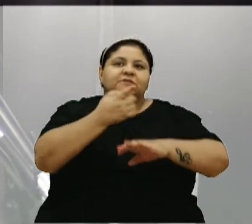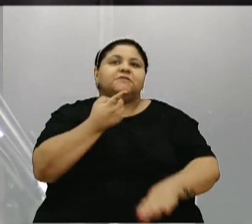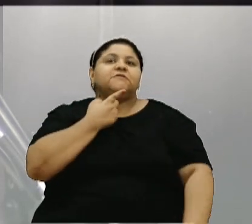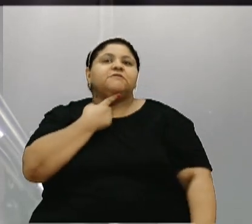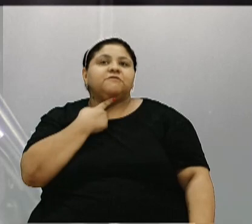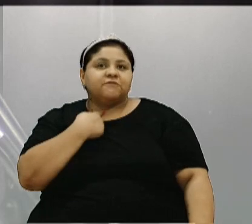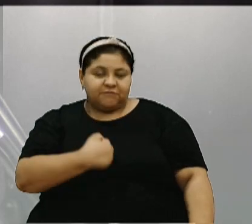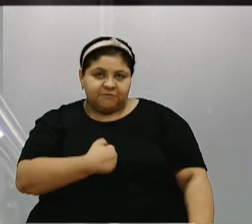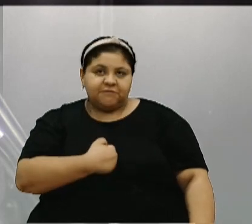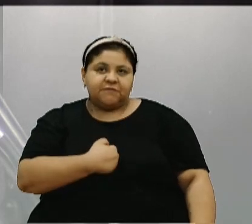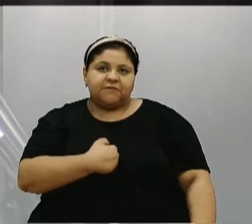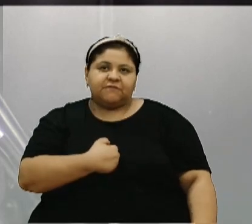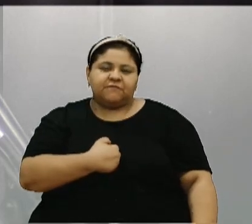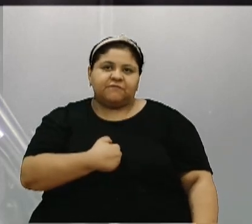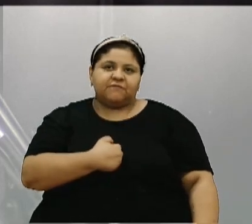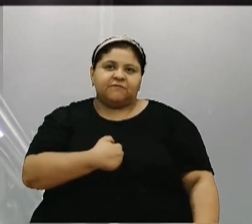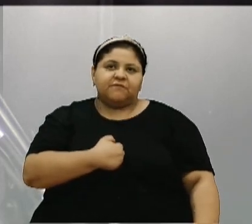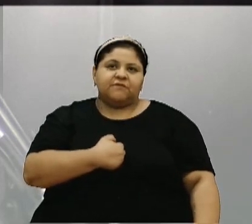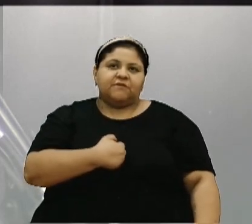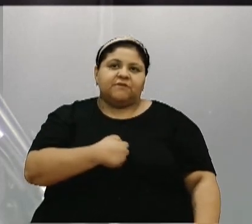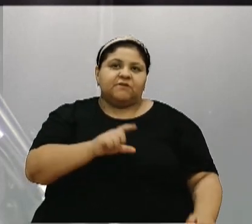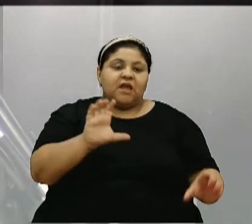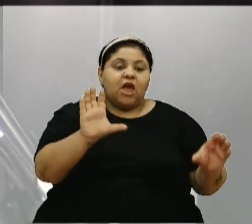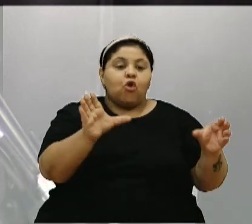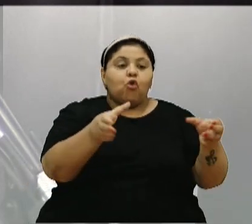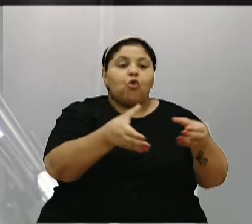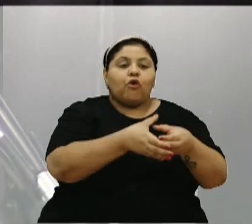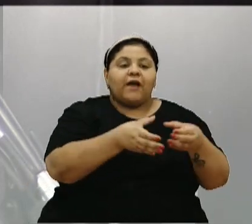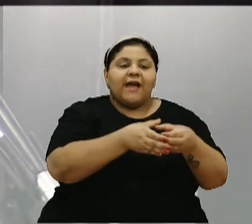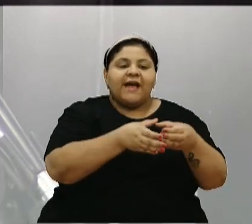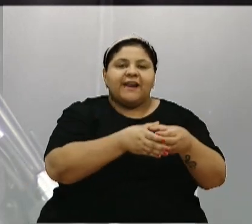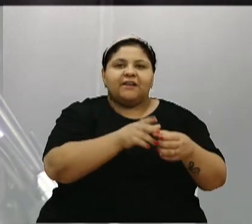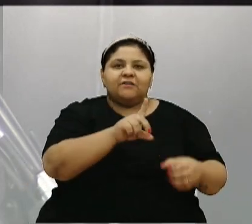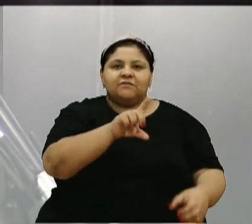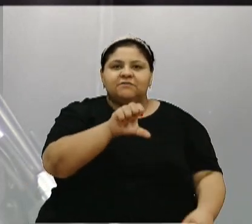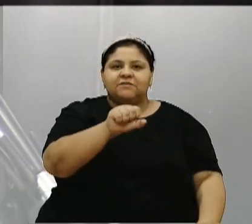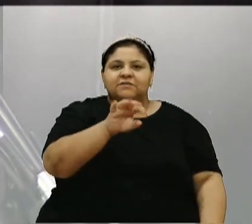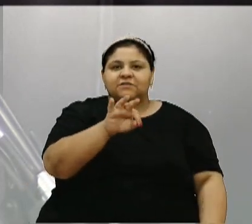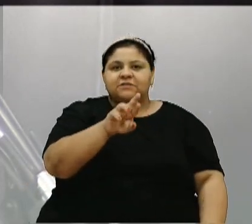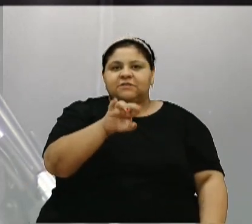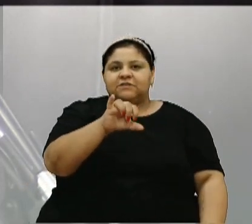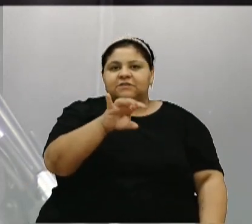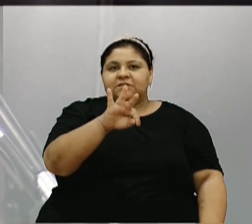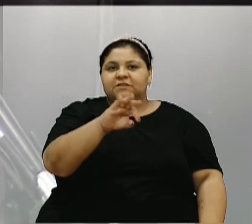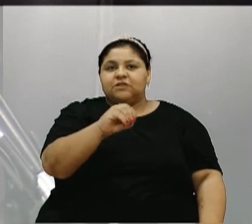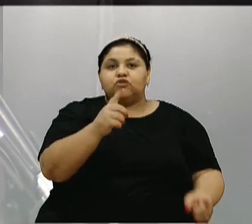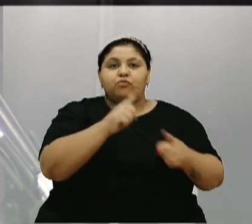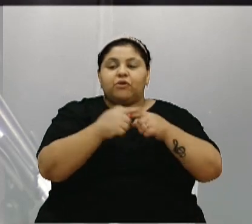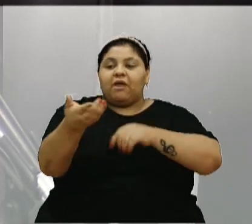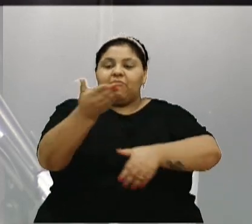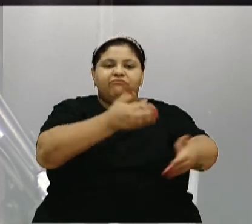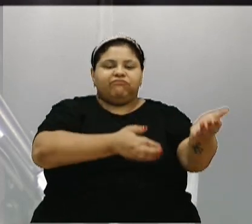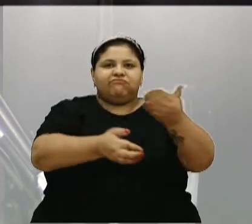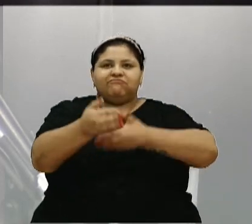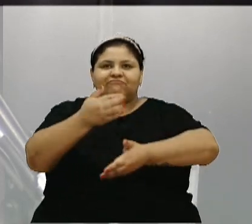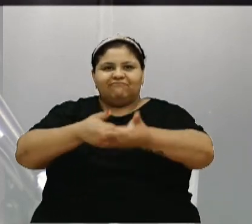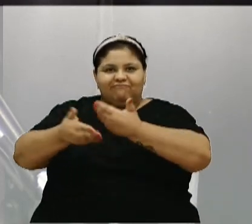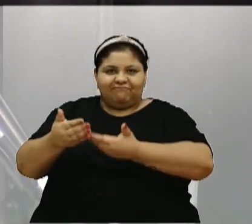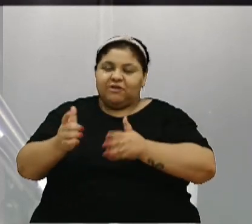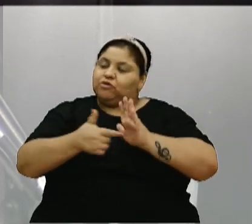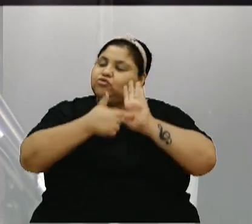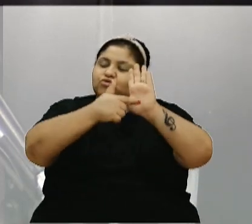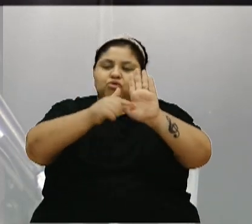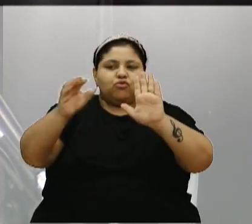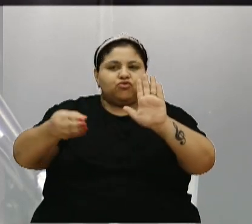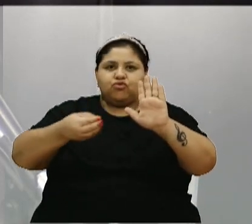além dos caxienses, era a Vila dos Distritos, porque elas interagiam conosco. E os shows, claro, esses